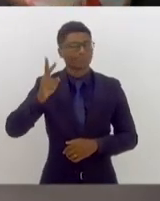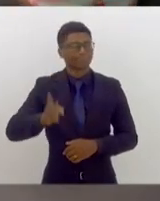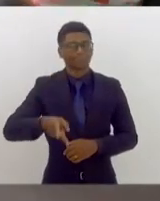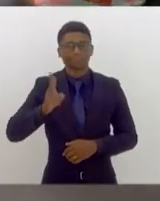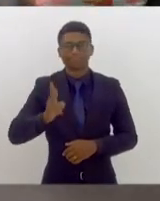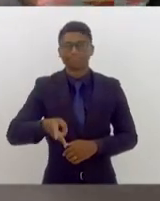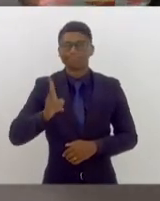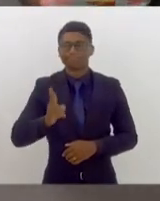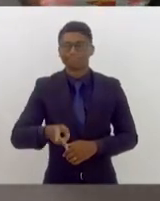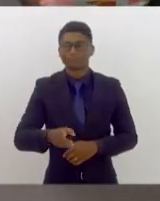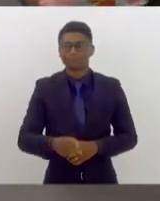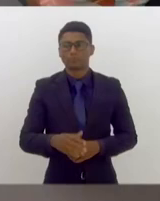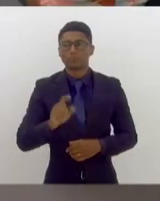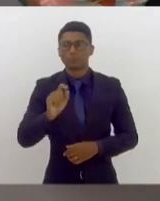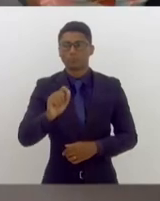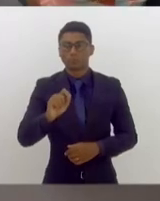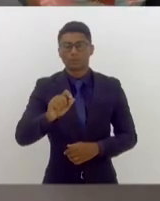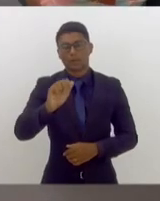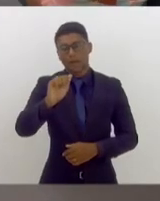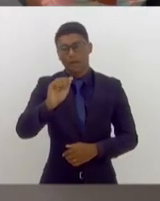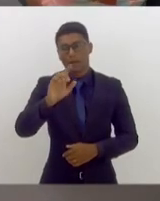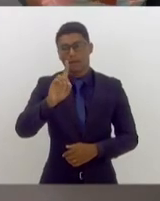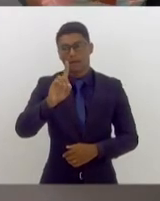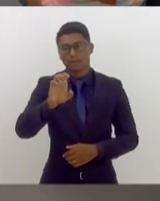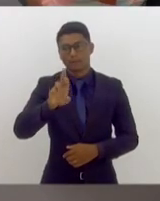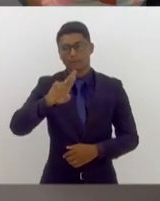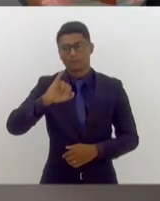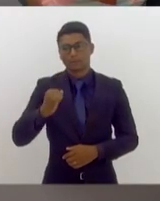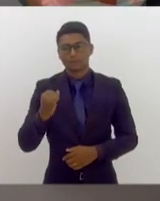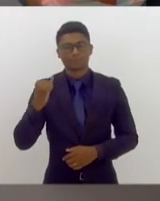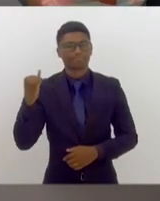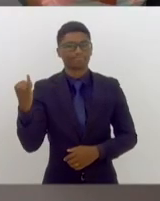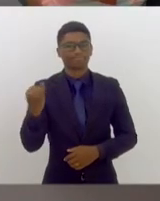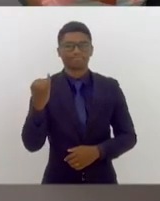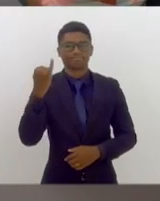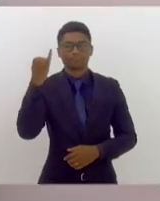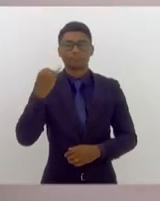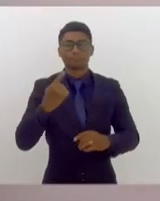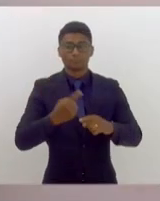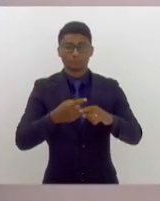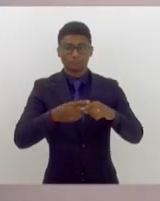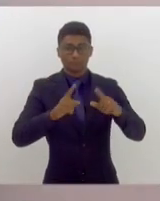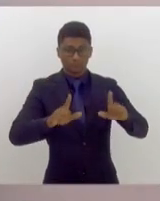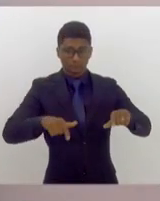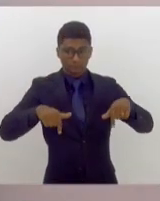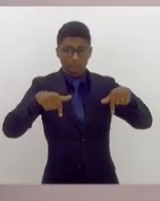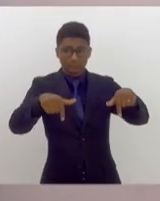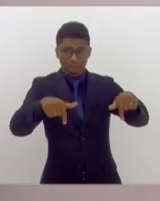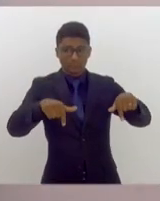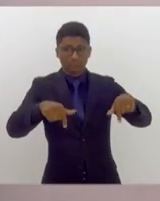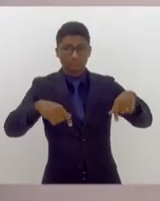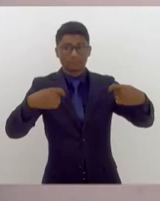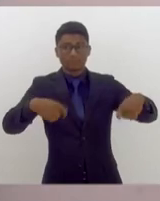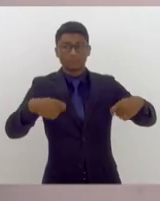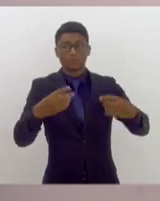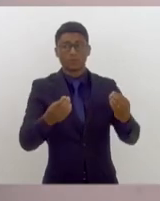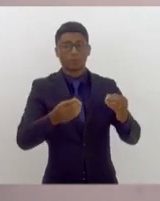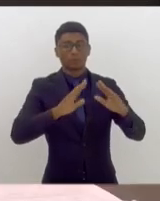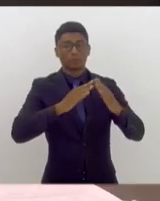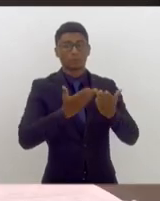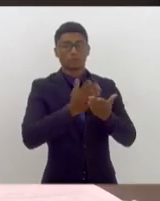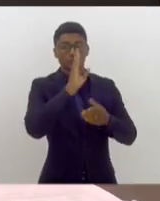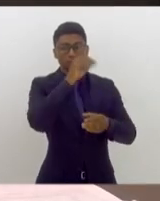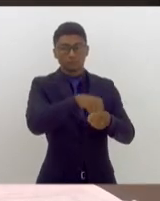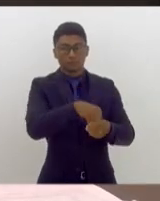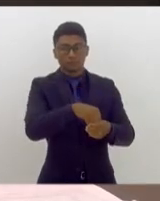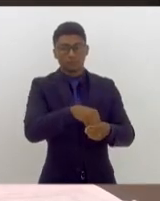né, destacando aqui a importância da ADERJ, como muitas das ações que a gente tem que fazer através da própria escola, né, que é um